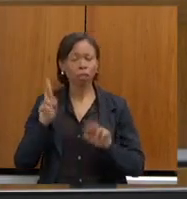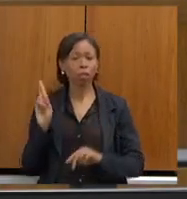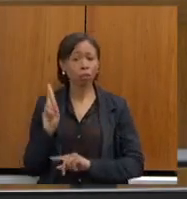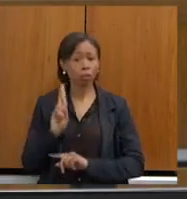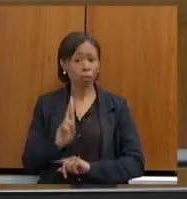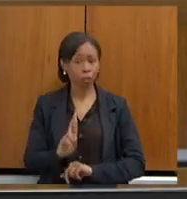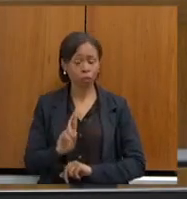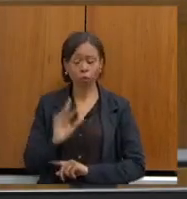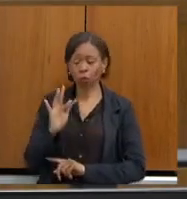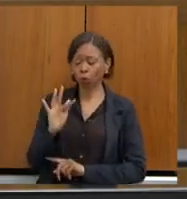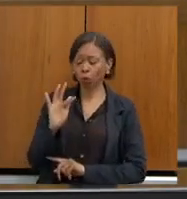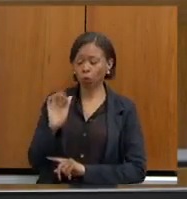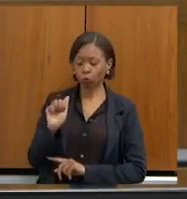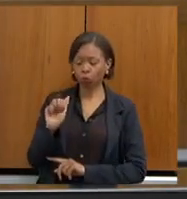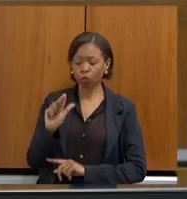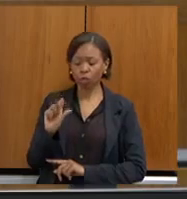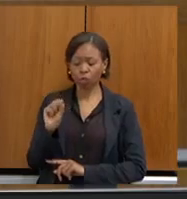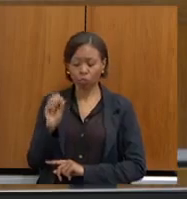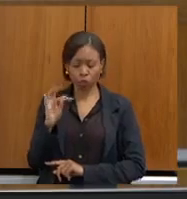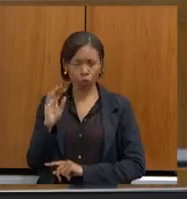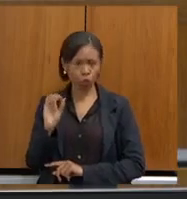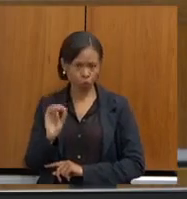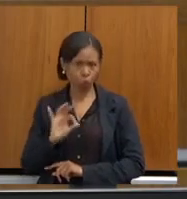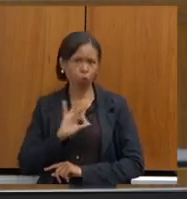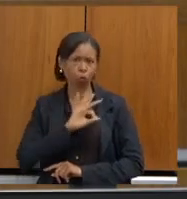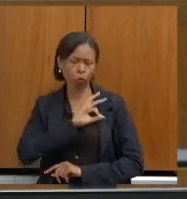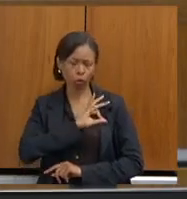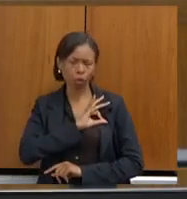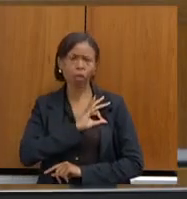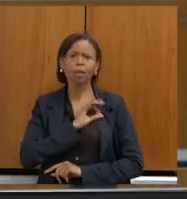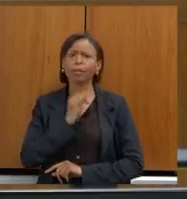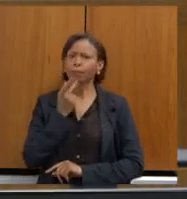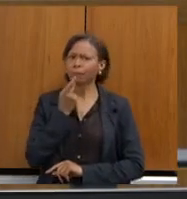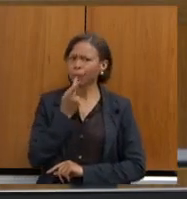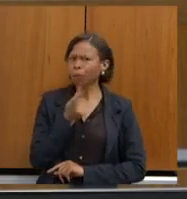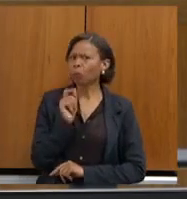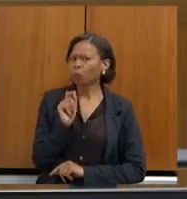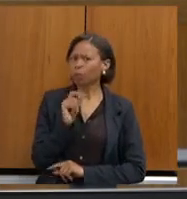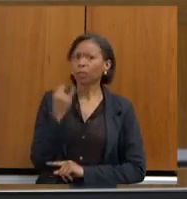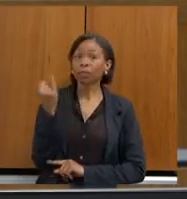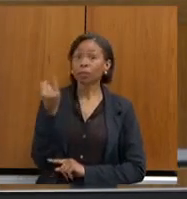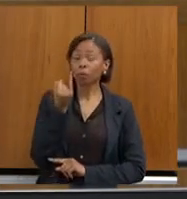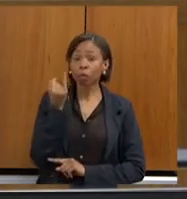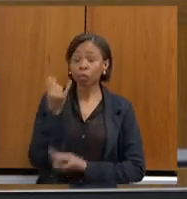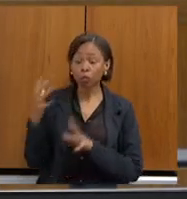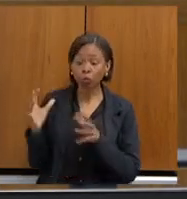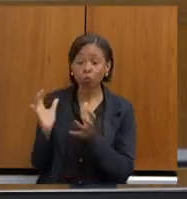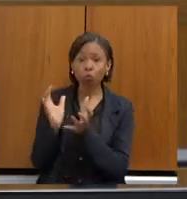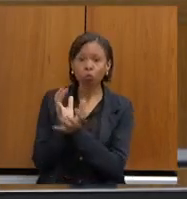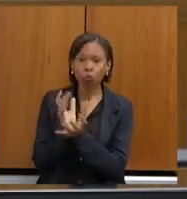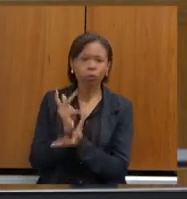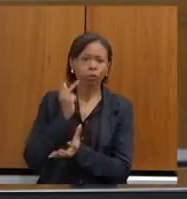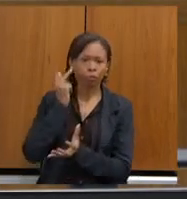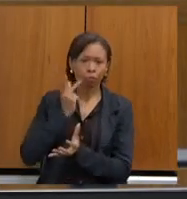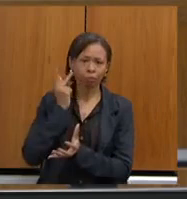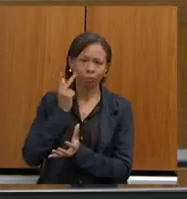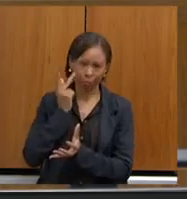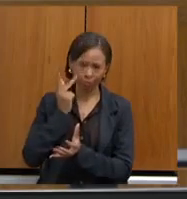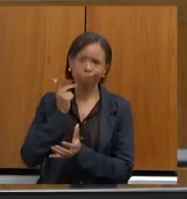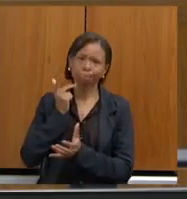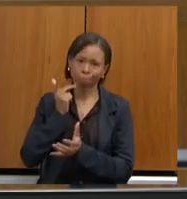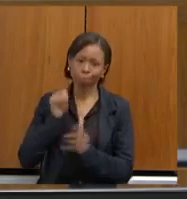Fausto e dizer que realmente é muito importante a participação dos parlamentares nesse sentido